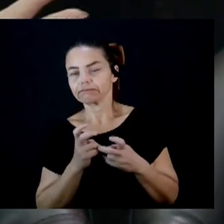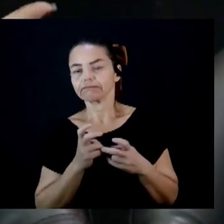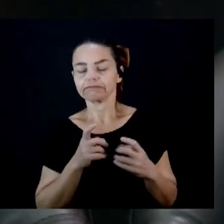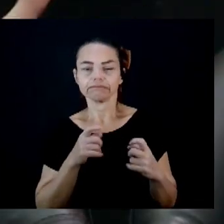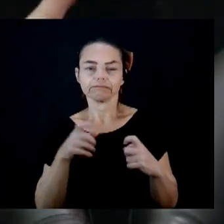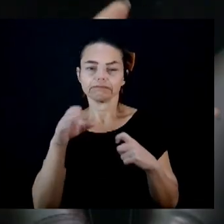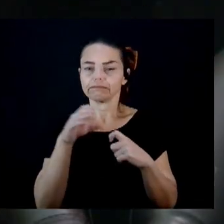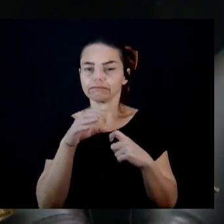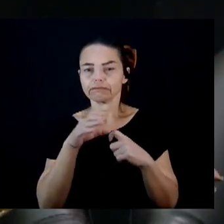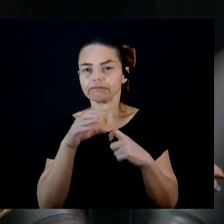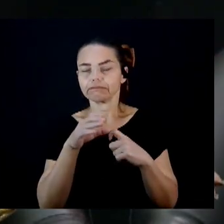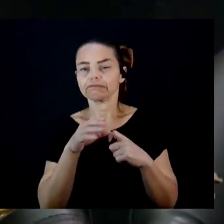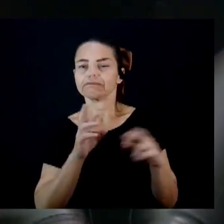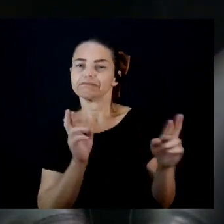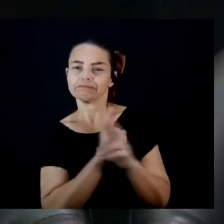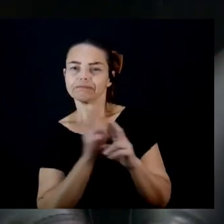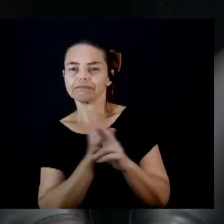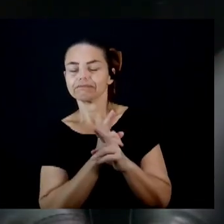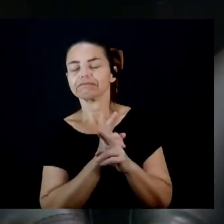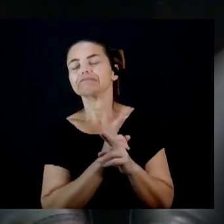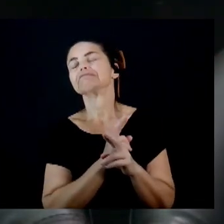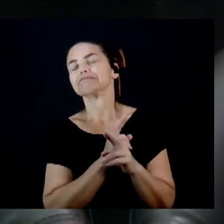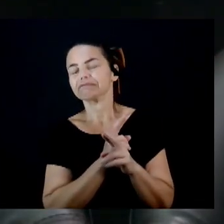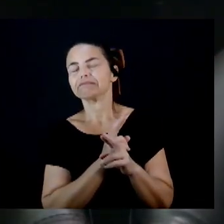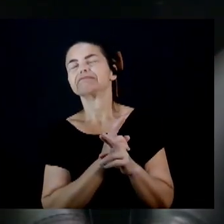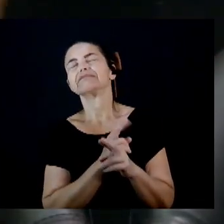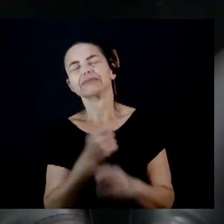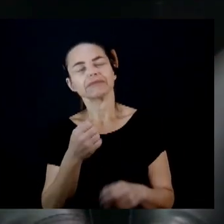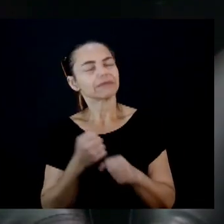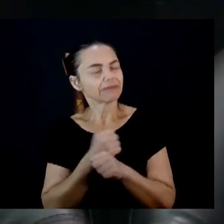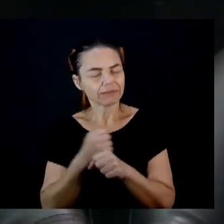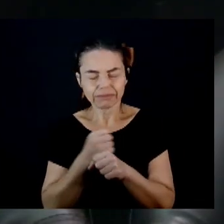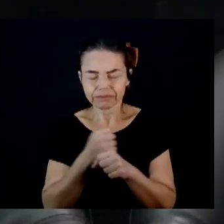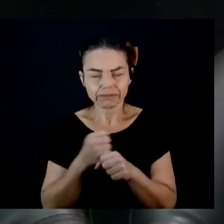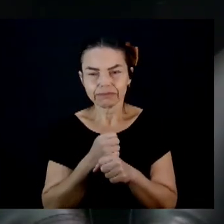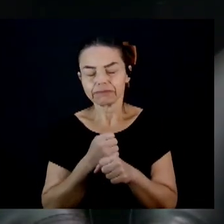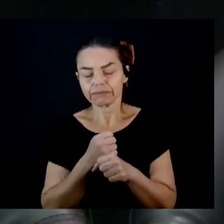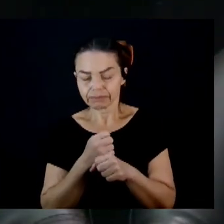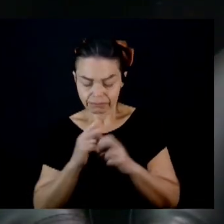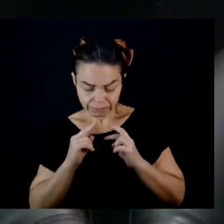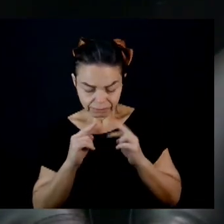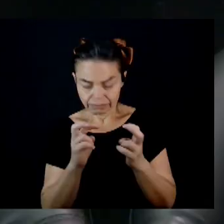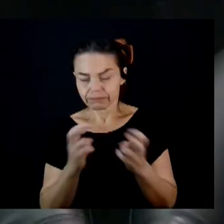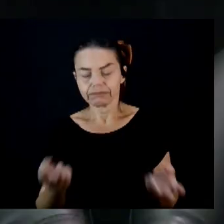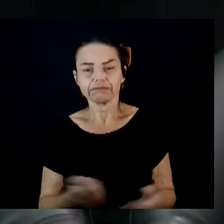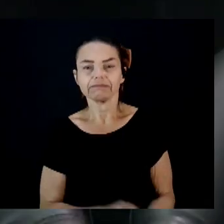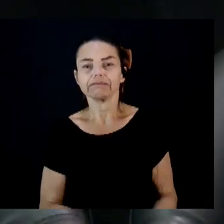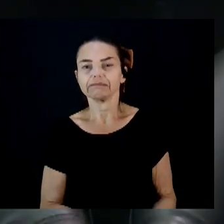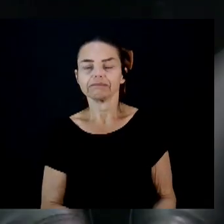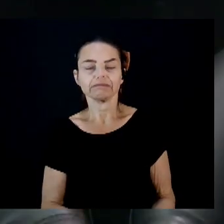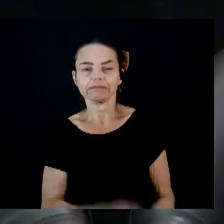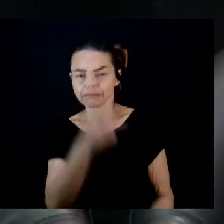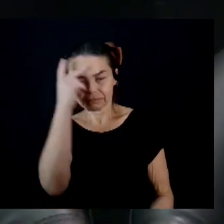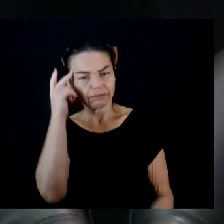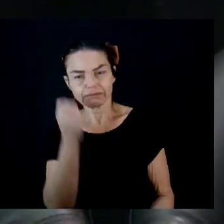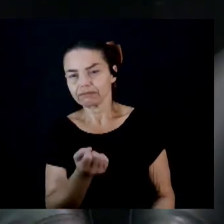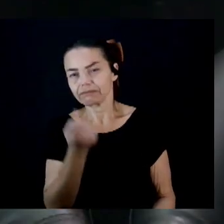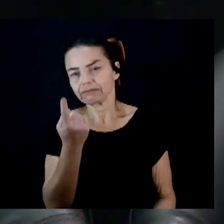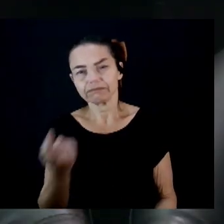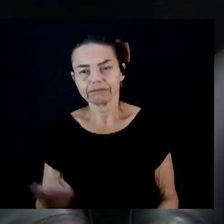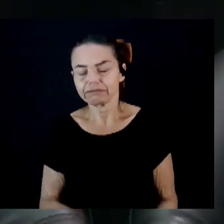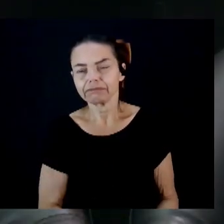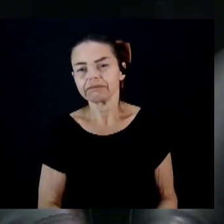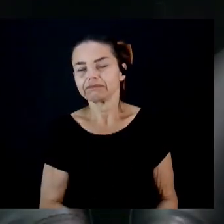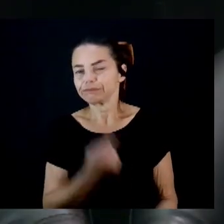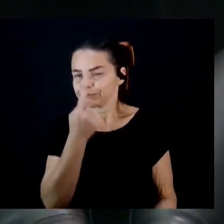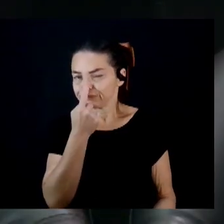ver também, relacionamentos longos, né, Amanda? A pessoa se vê ao lado de um estranho. Porque intimidade,